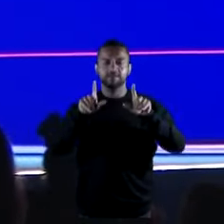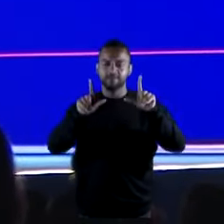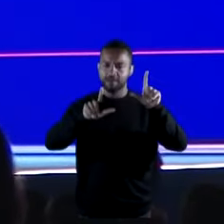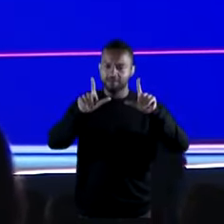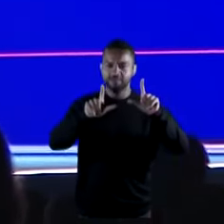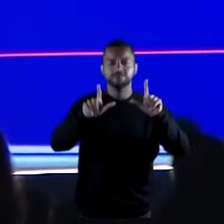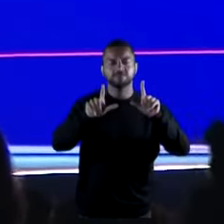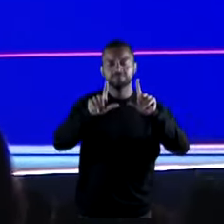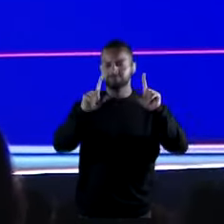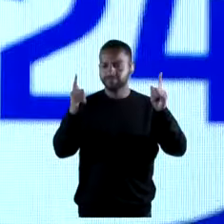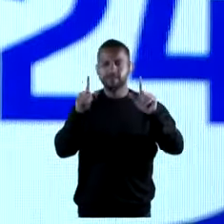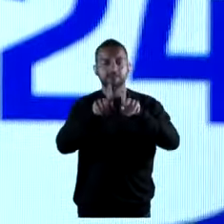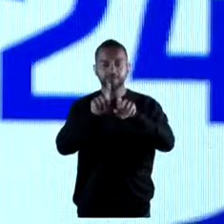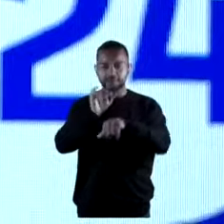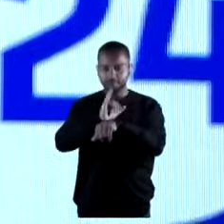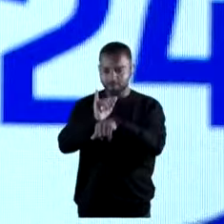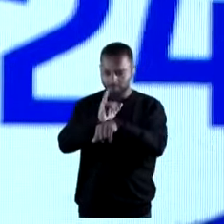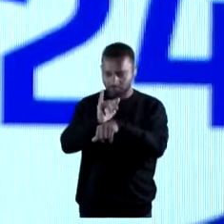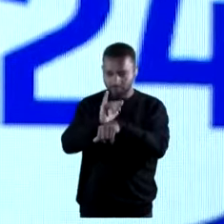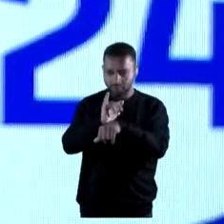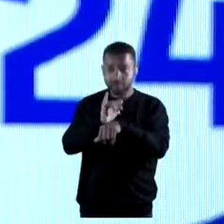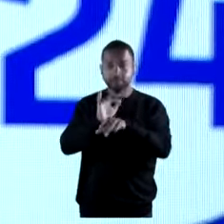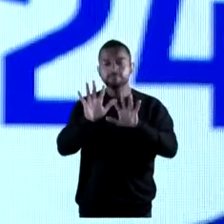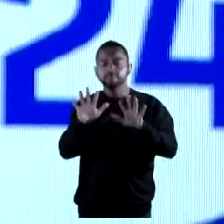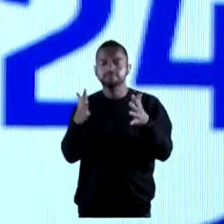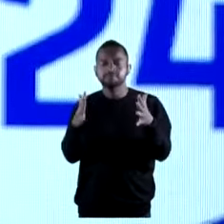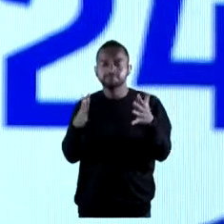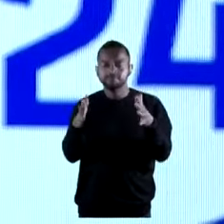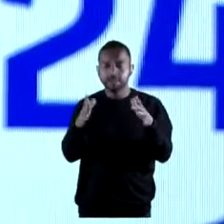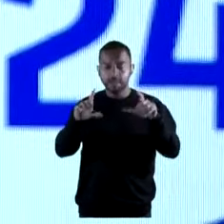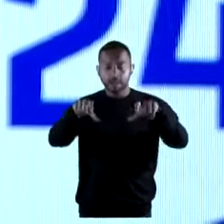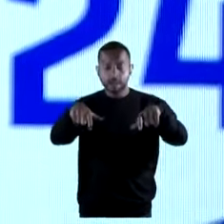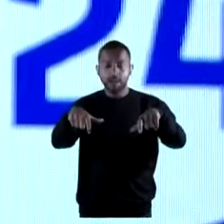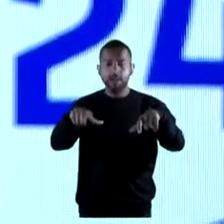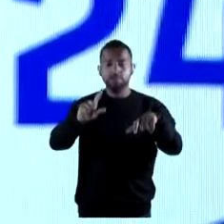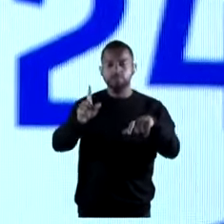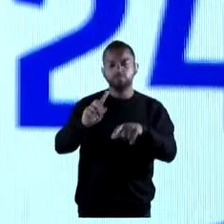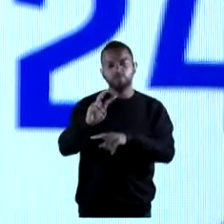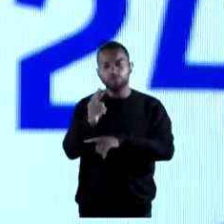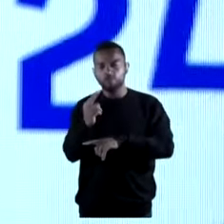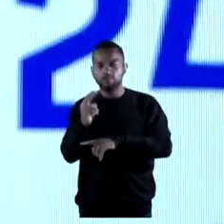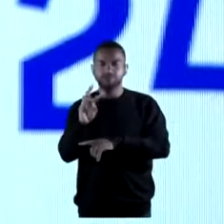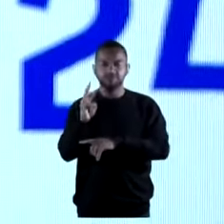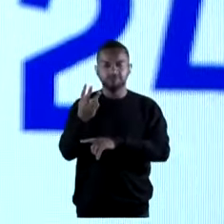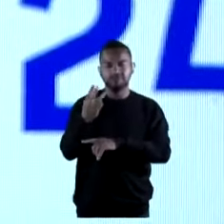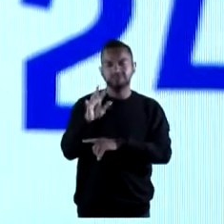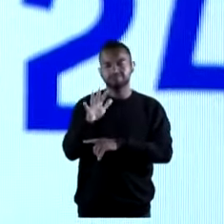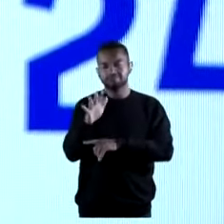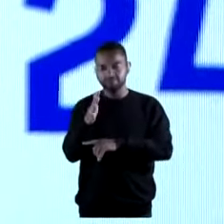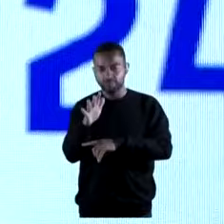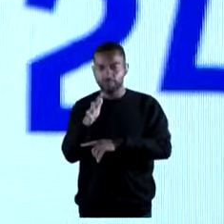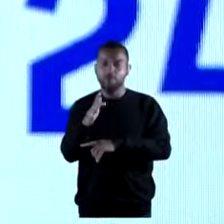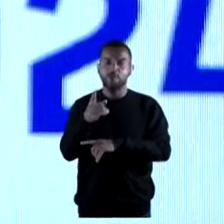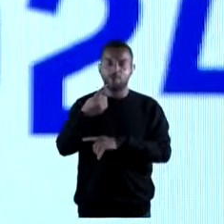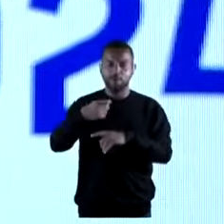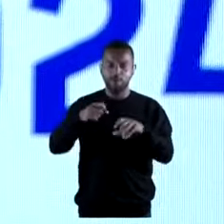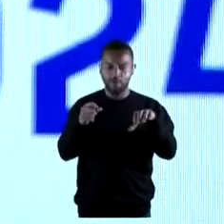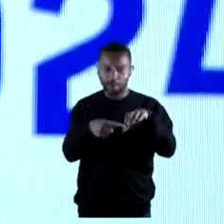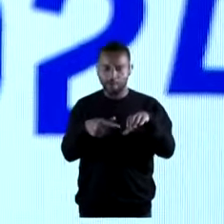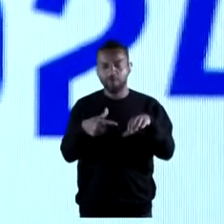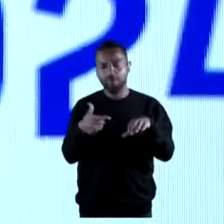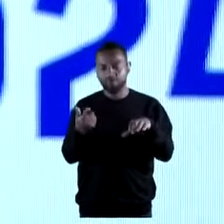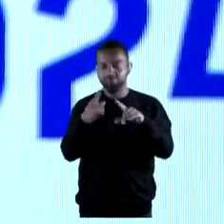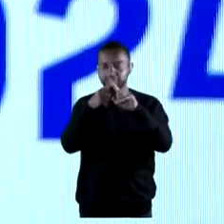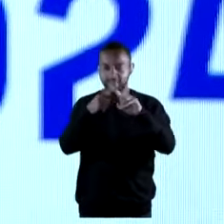no YouTube. E em campo, uma média de 2,2 gols por partida. E nos estádios, quase 1 milhão